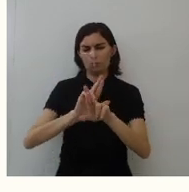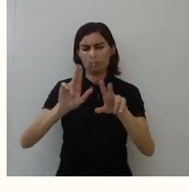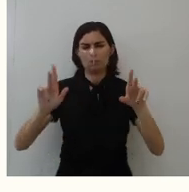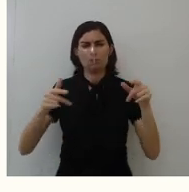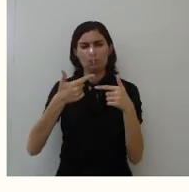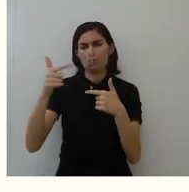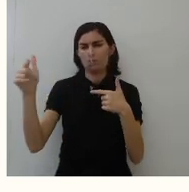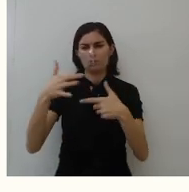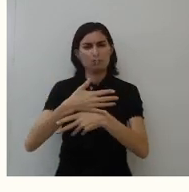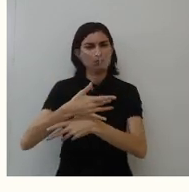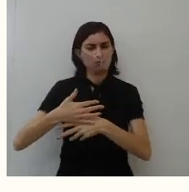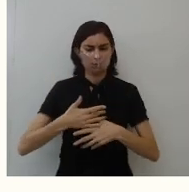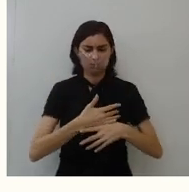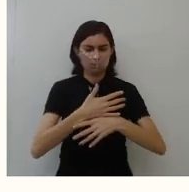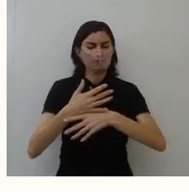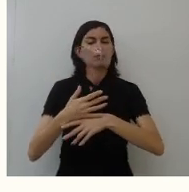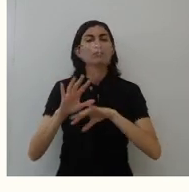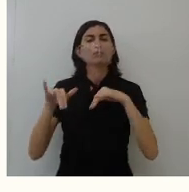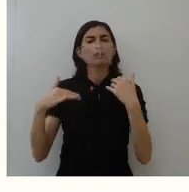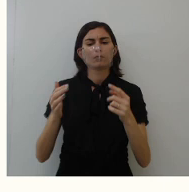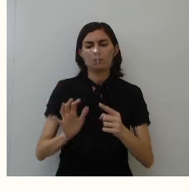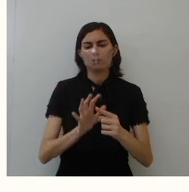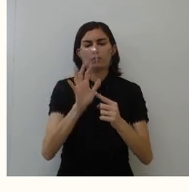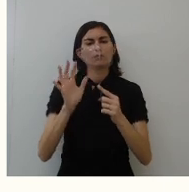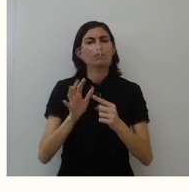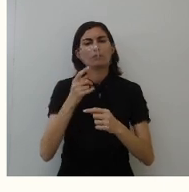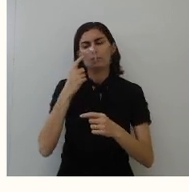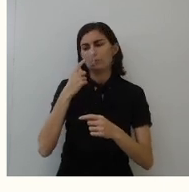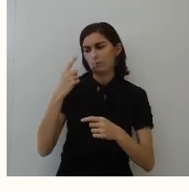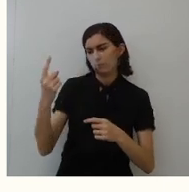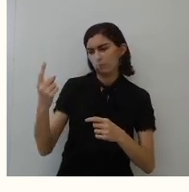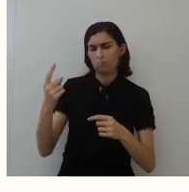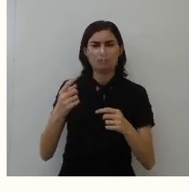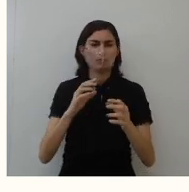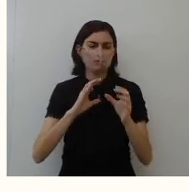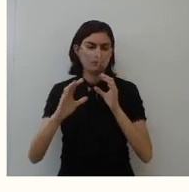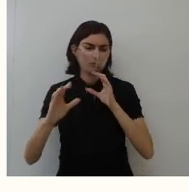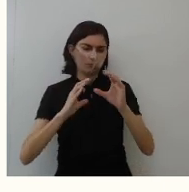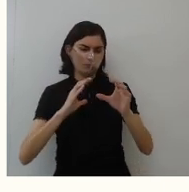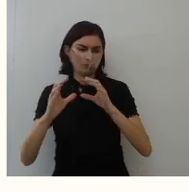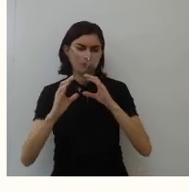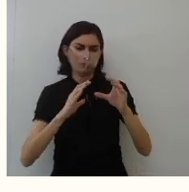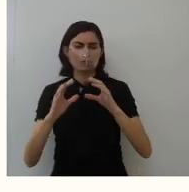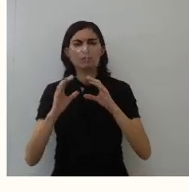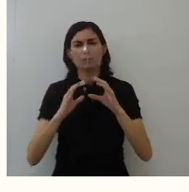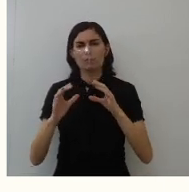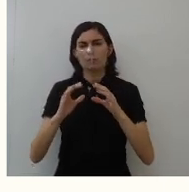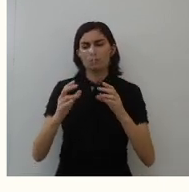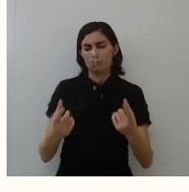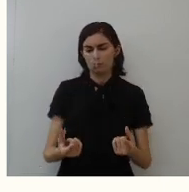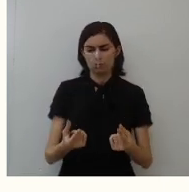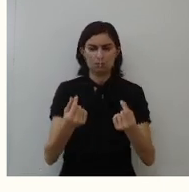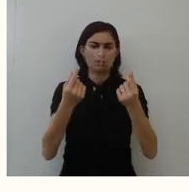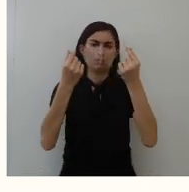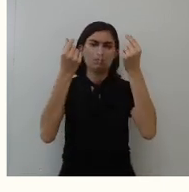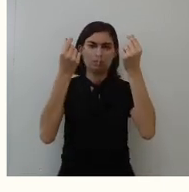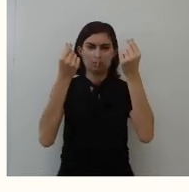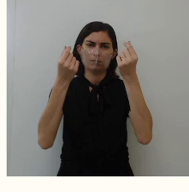outras cidades. E que influências são essas? Sejam influências em comunicação, sejam influências no capital